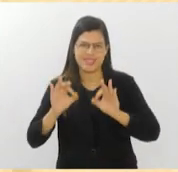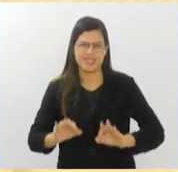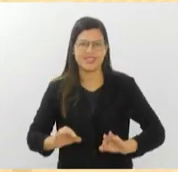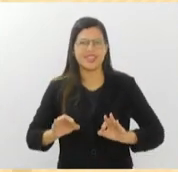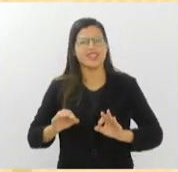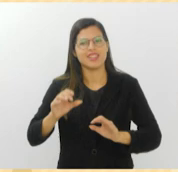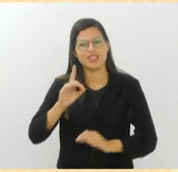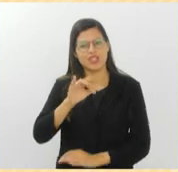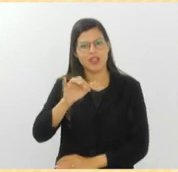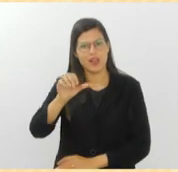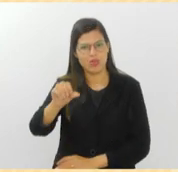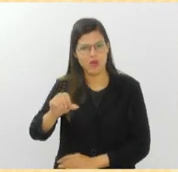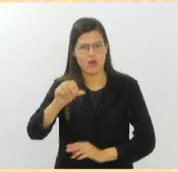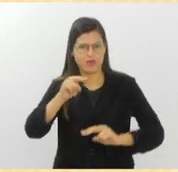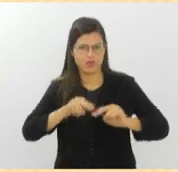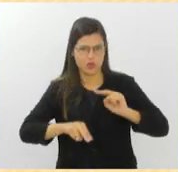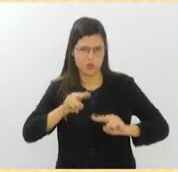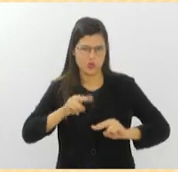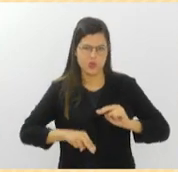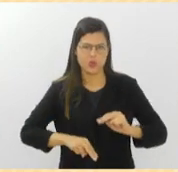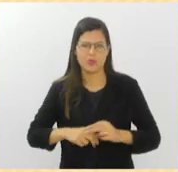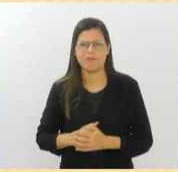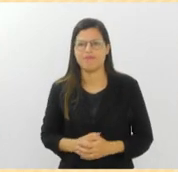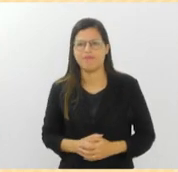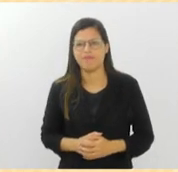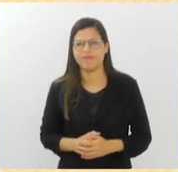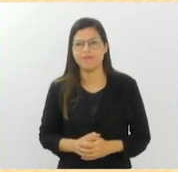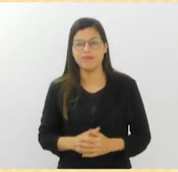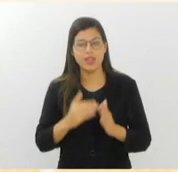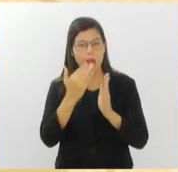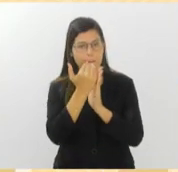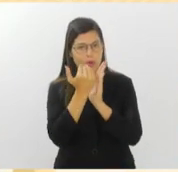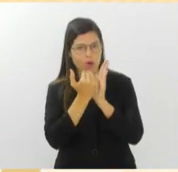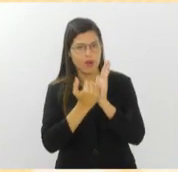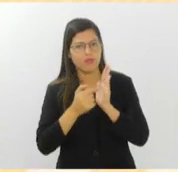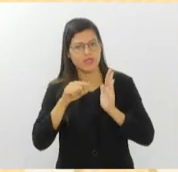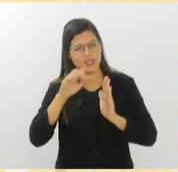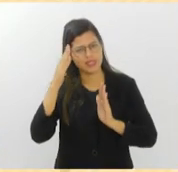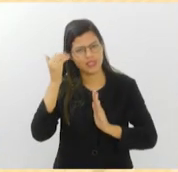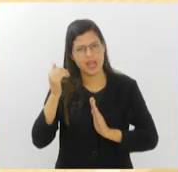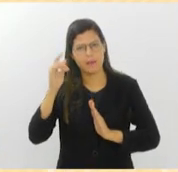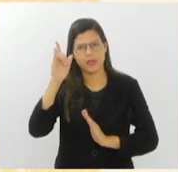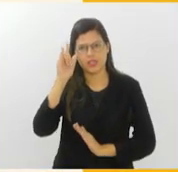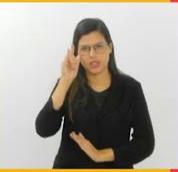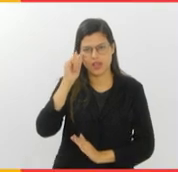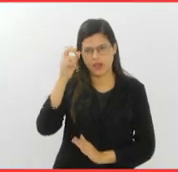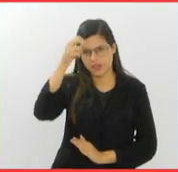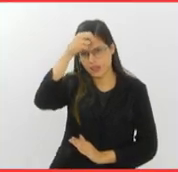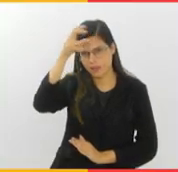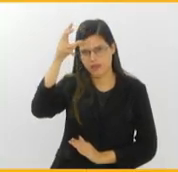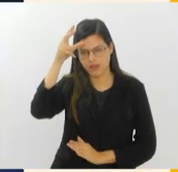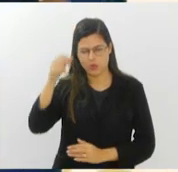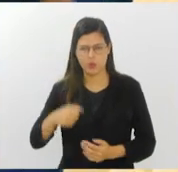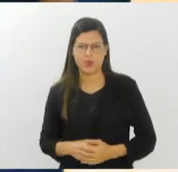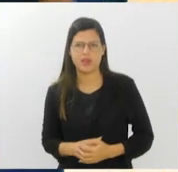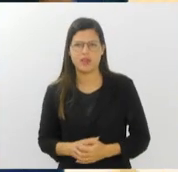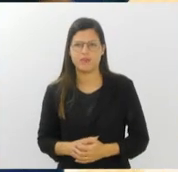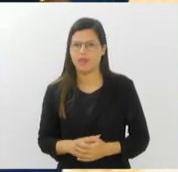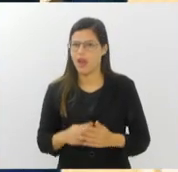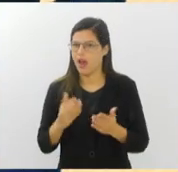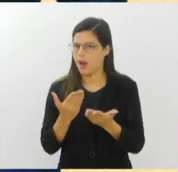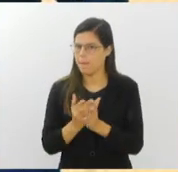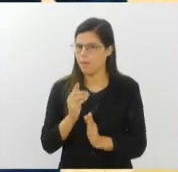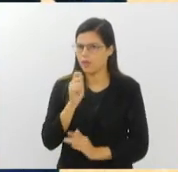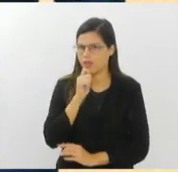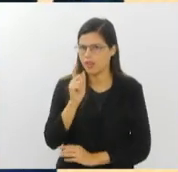tem Tiaguinho em Magé. Até já! A programação completa, você já sabe, está disponível no Instagram da Prefeitura. E não acabou.